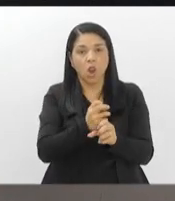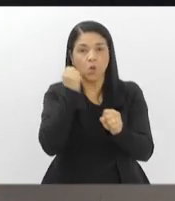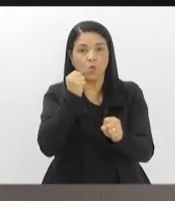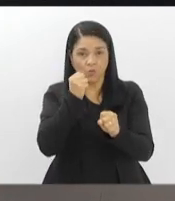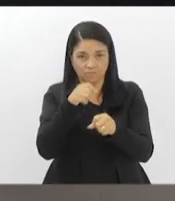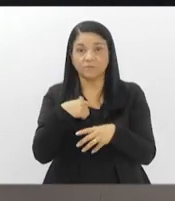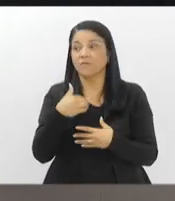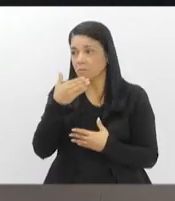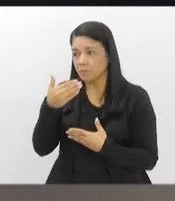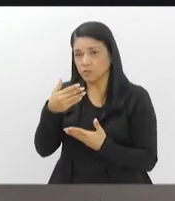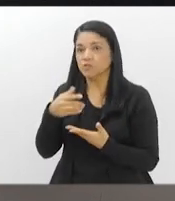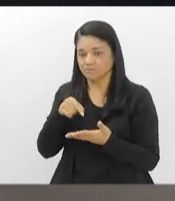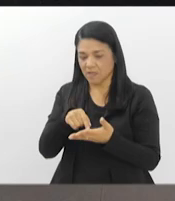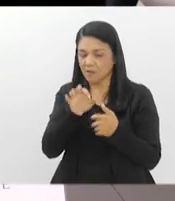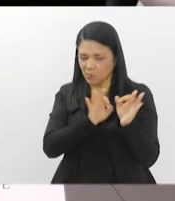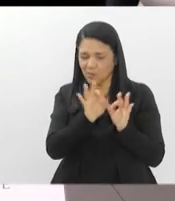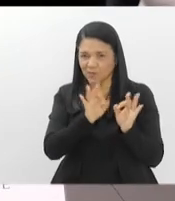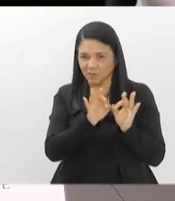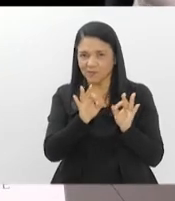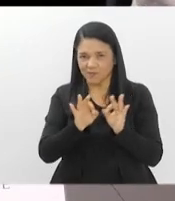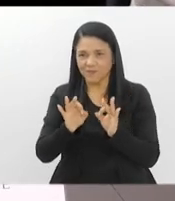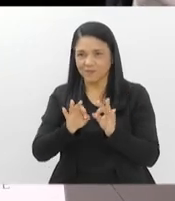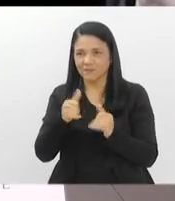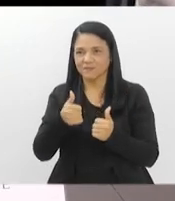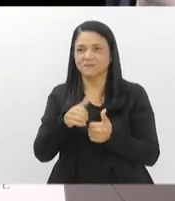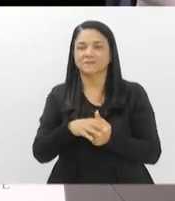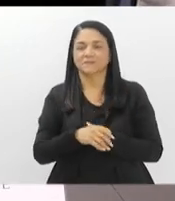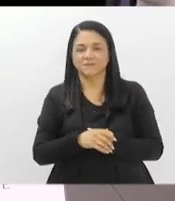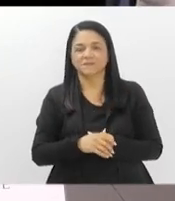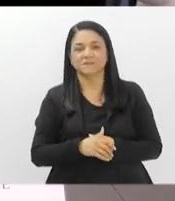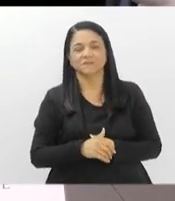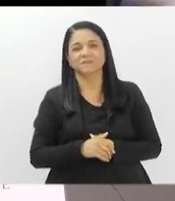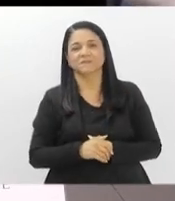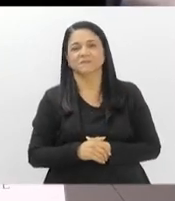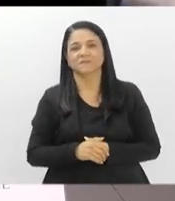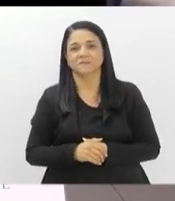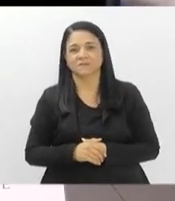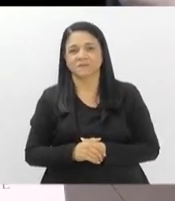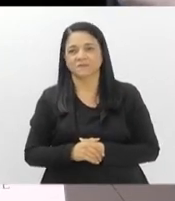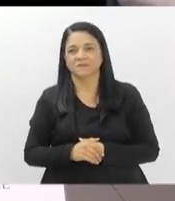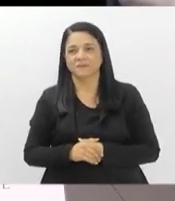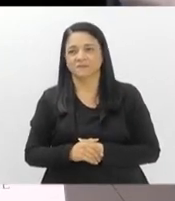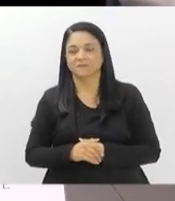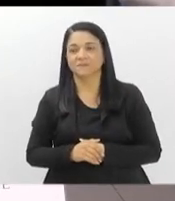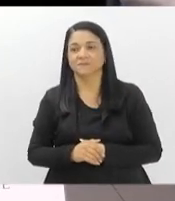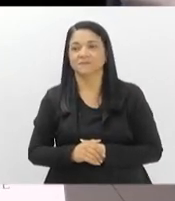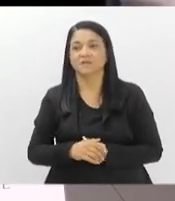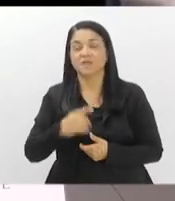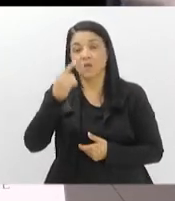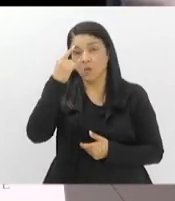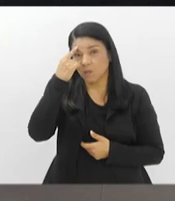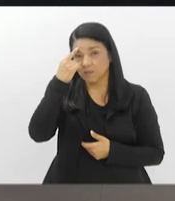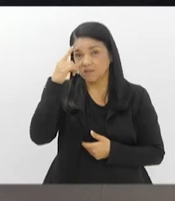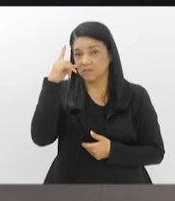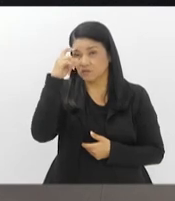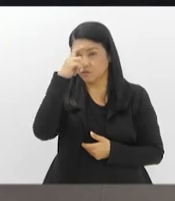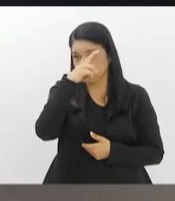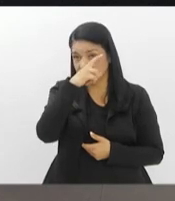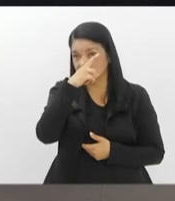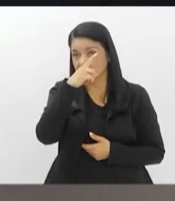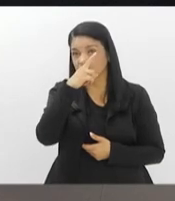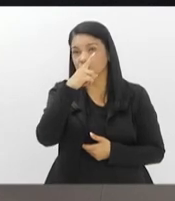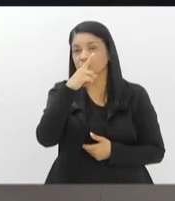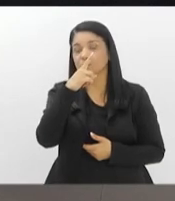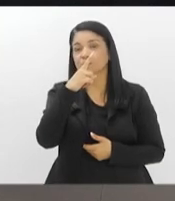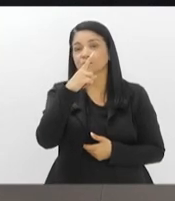pedir tá no plano tá no plano tá aí no plano né tá no plano eu presidente pensei que seria difícil complicado